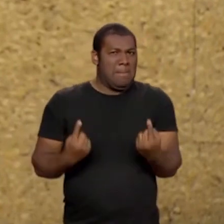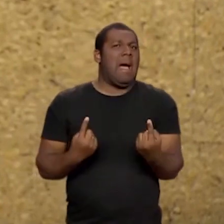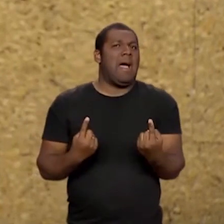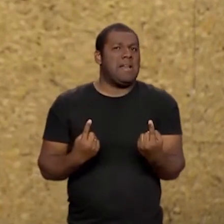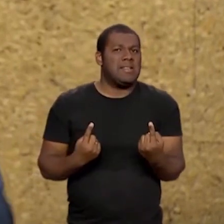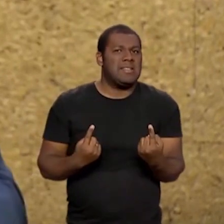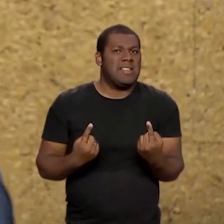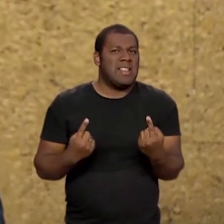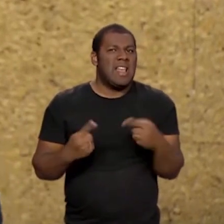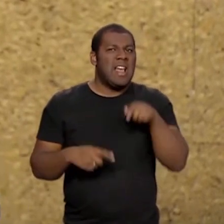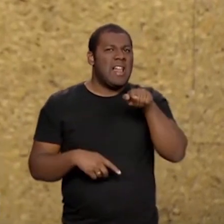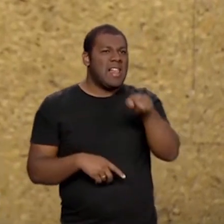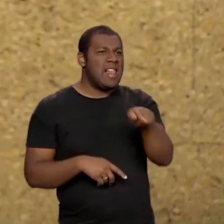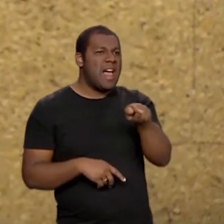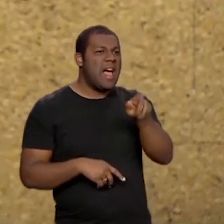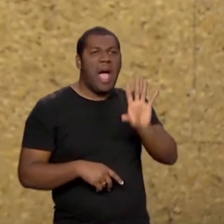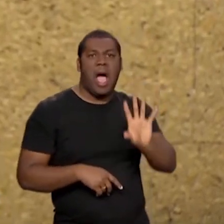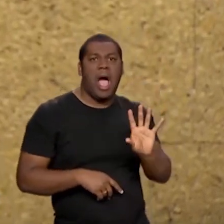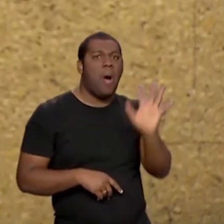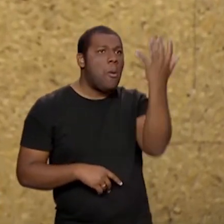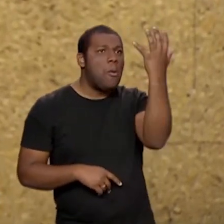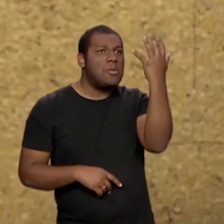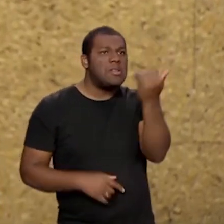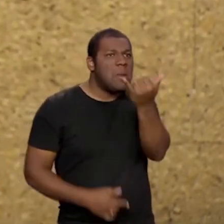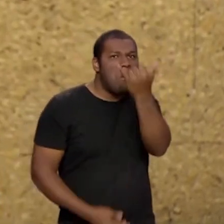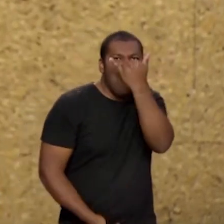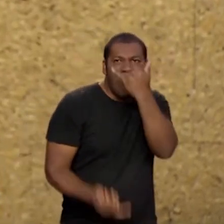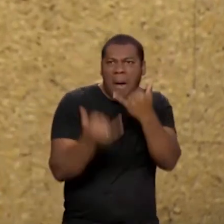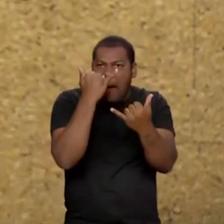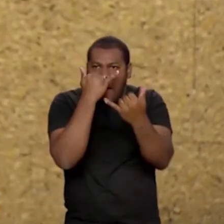efusivamente comemorar algo que